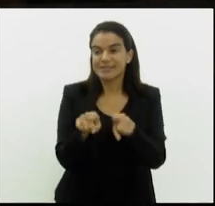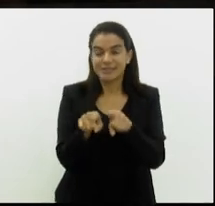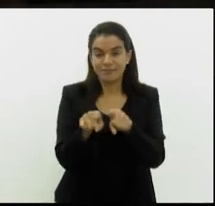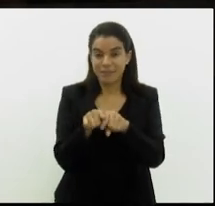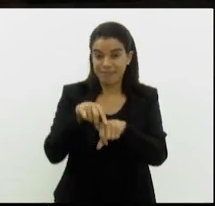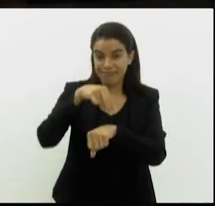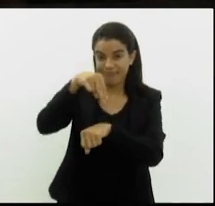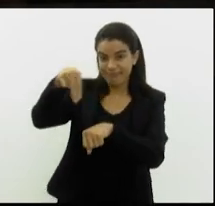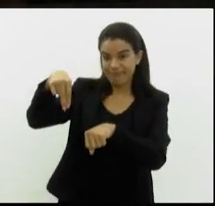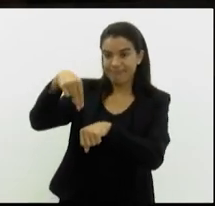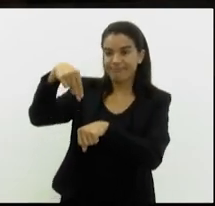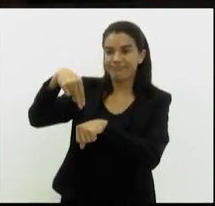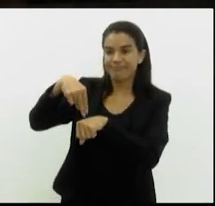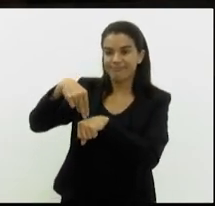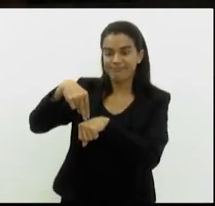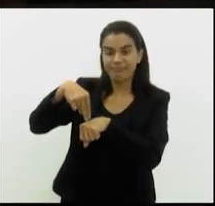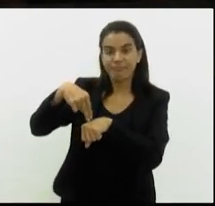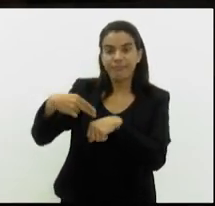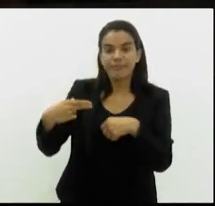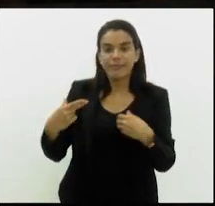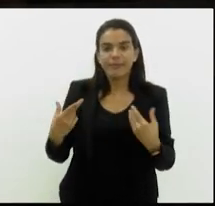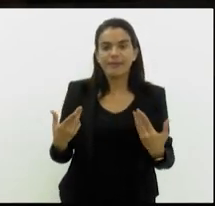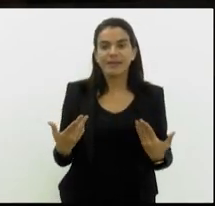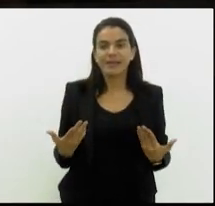união. Então, acho que